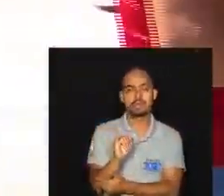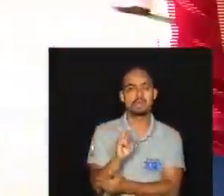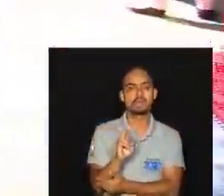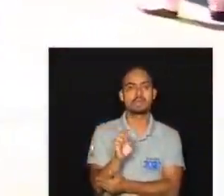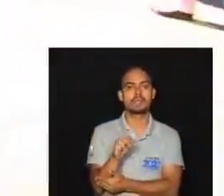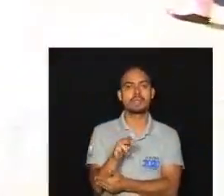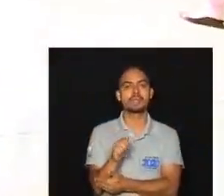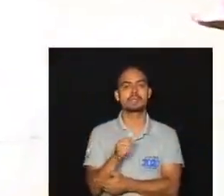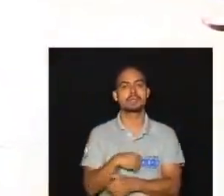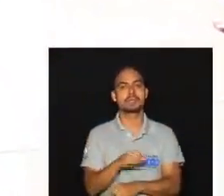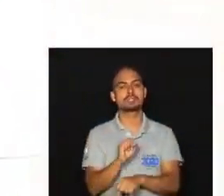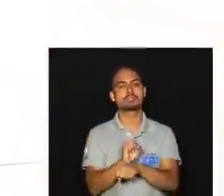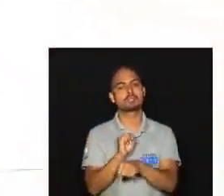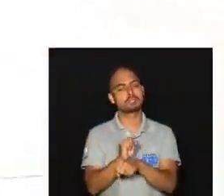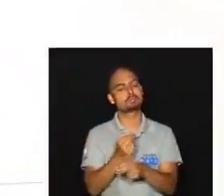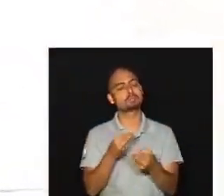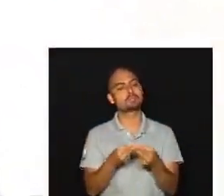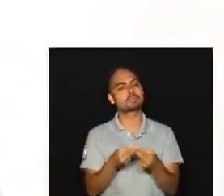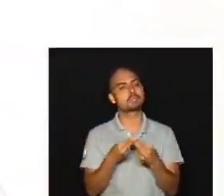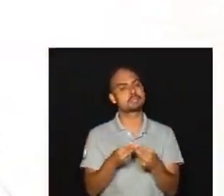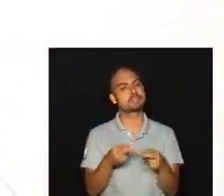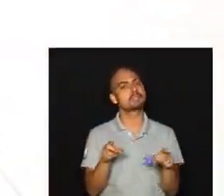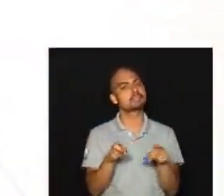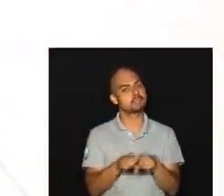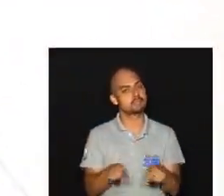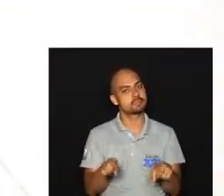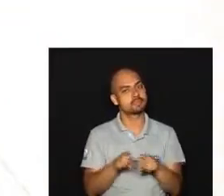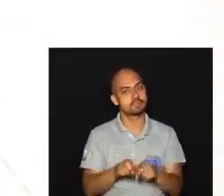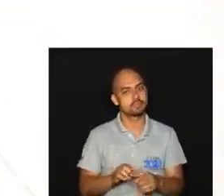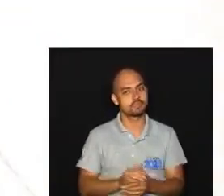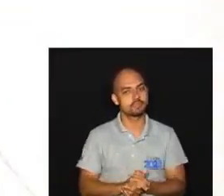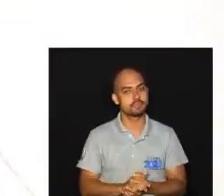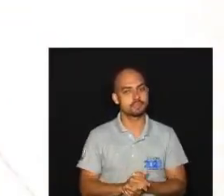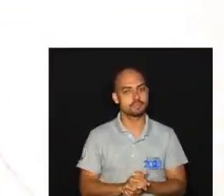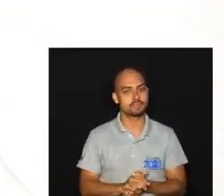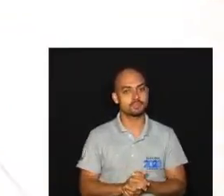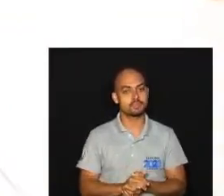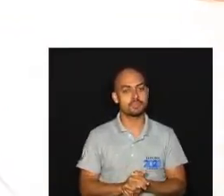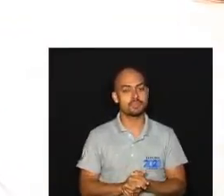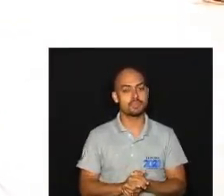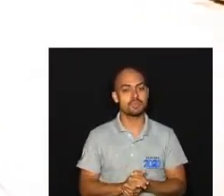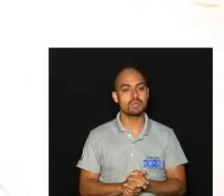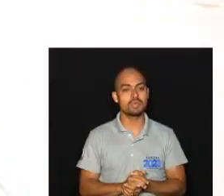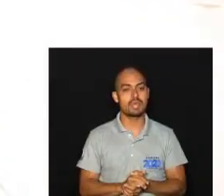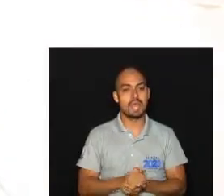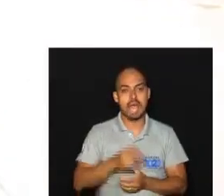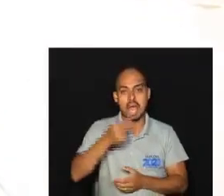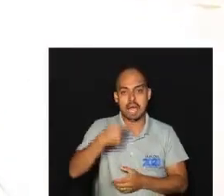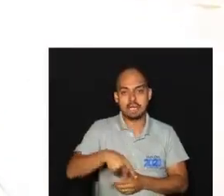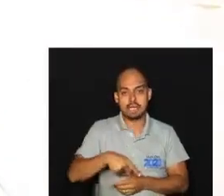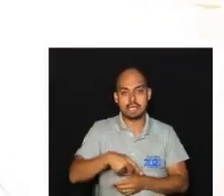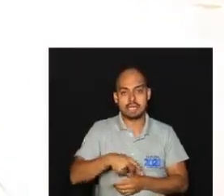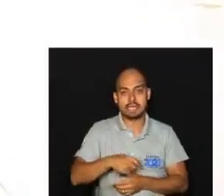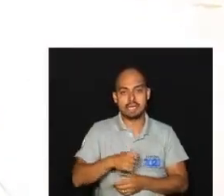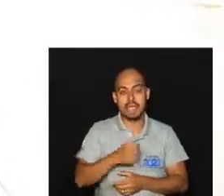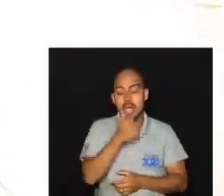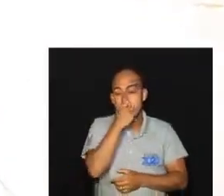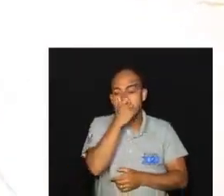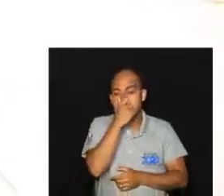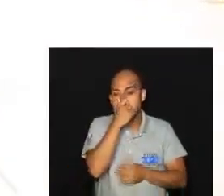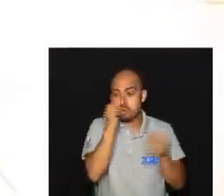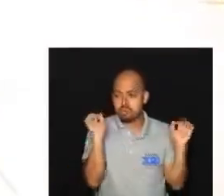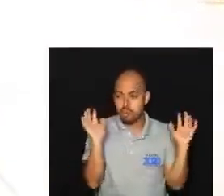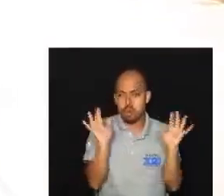aguardar muita paciência também por aqui, Gabriel. Então, já que aqui a questão não é a aglomeração do lado de fora, a